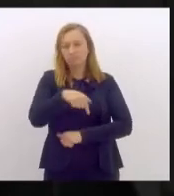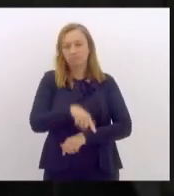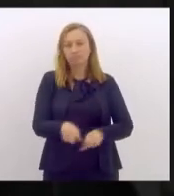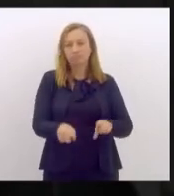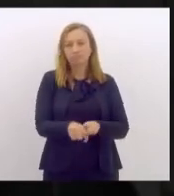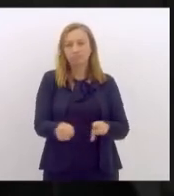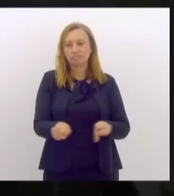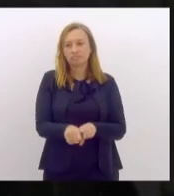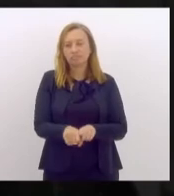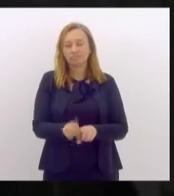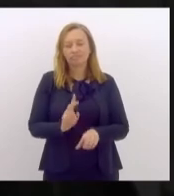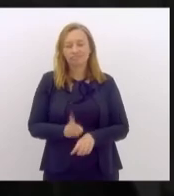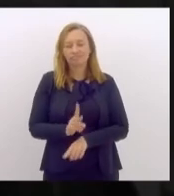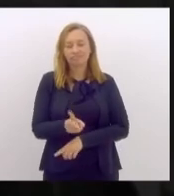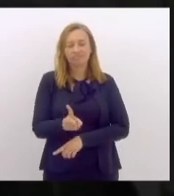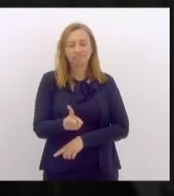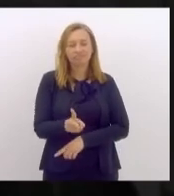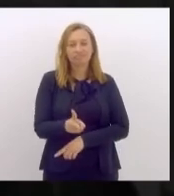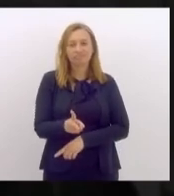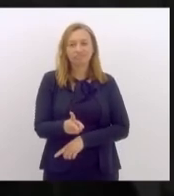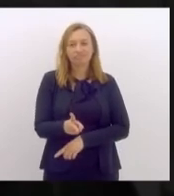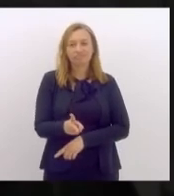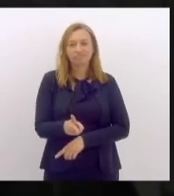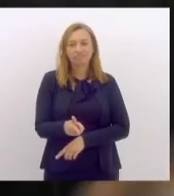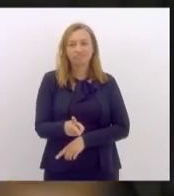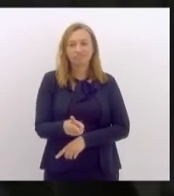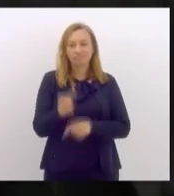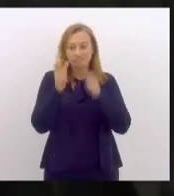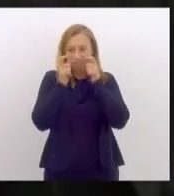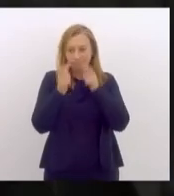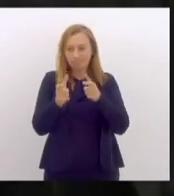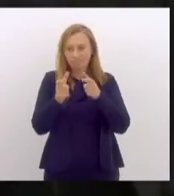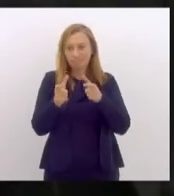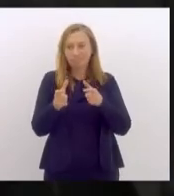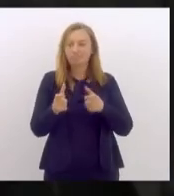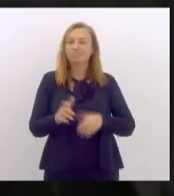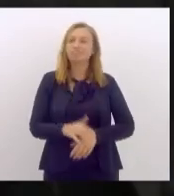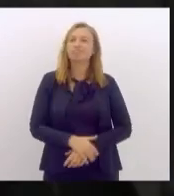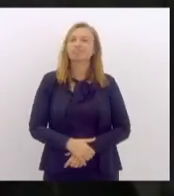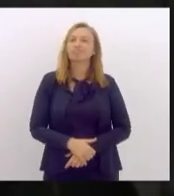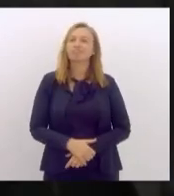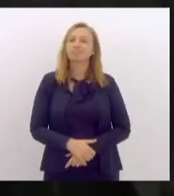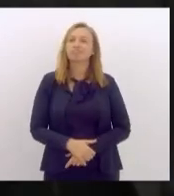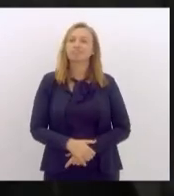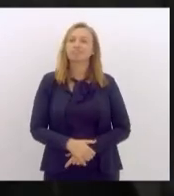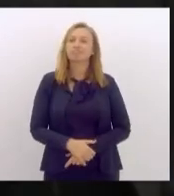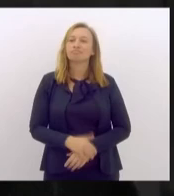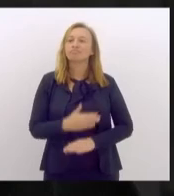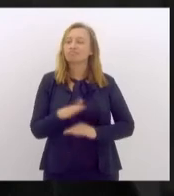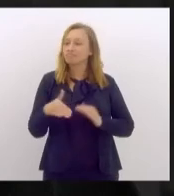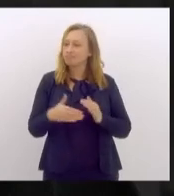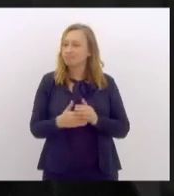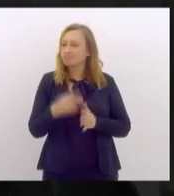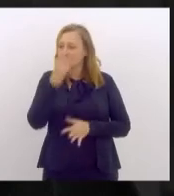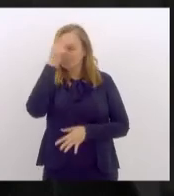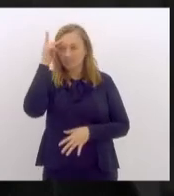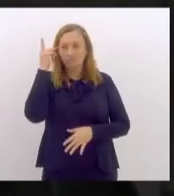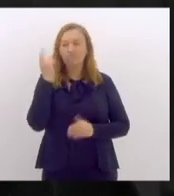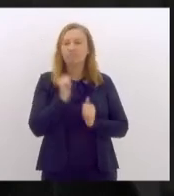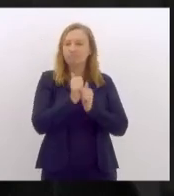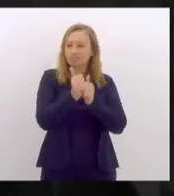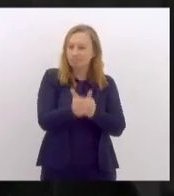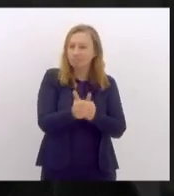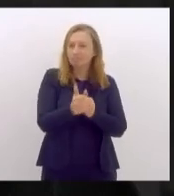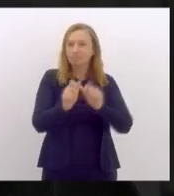também sempre muito Atento e atuante e a todo mundo também que nos acompanha